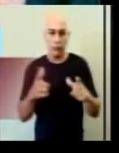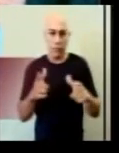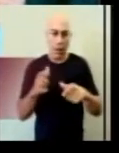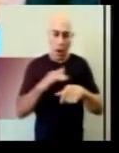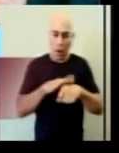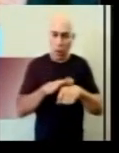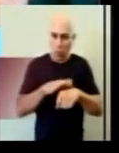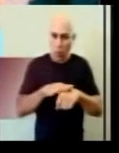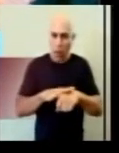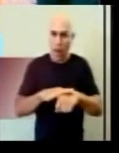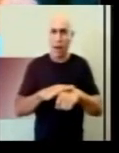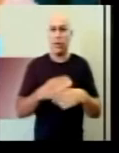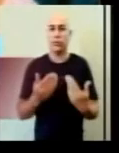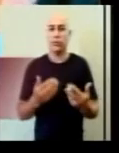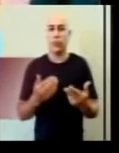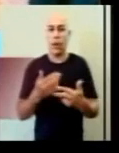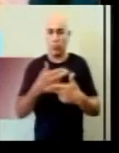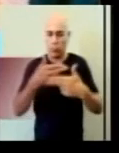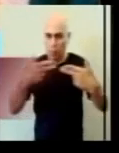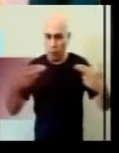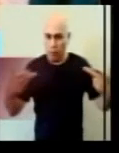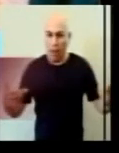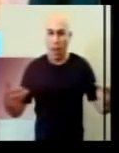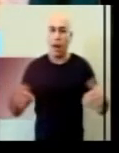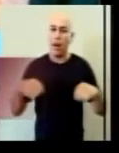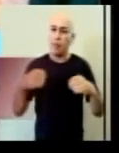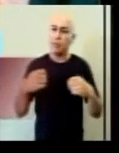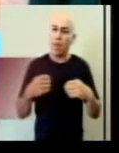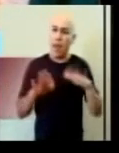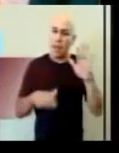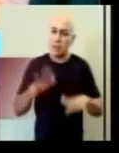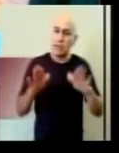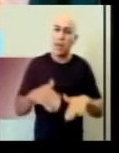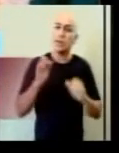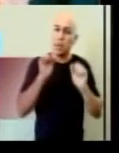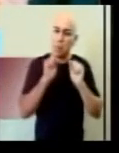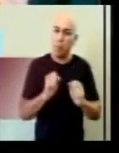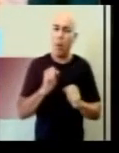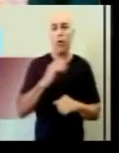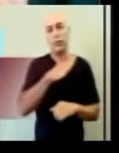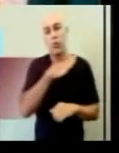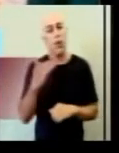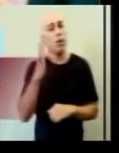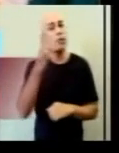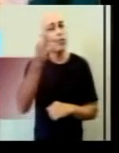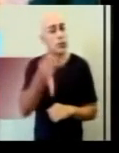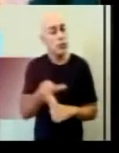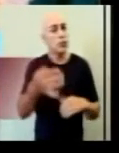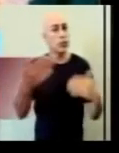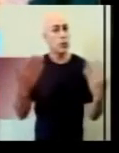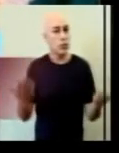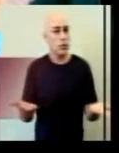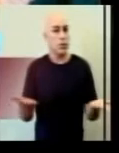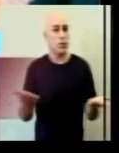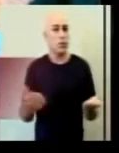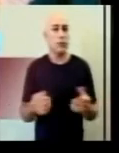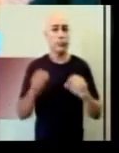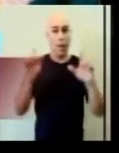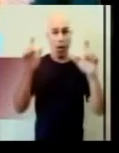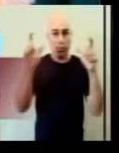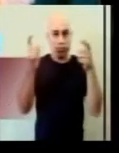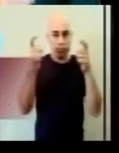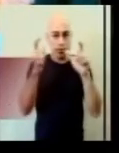órgãos podem vir a óbitos. Então, esses óbitos, na realidade, reflete o nosso